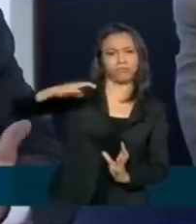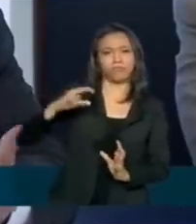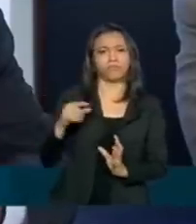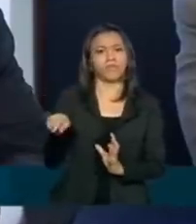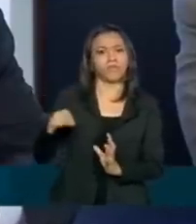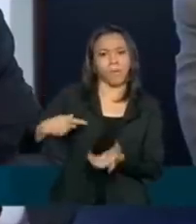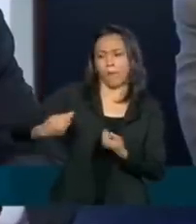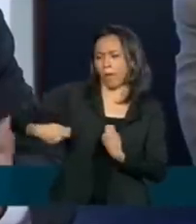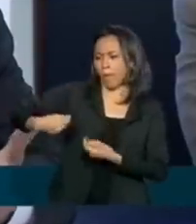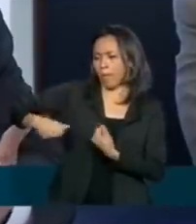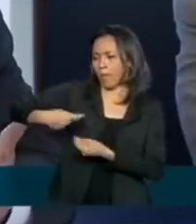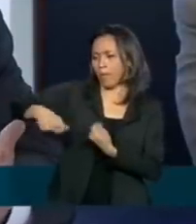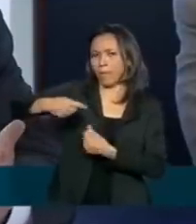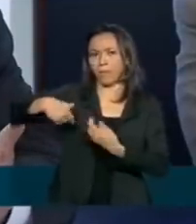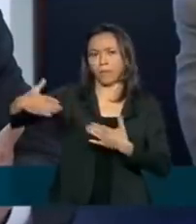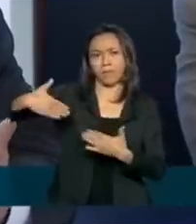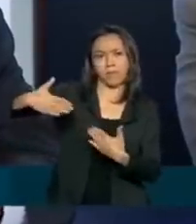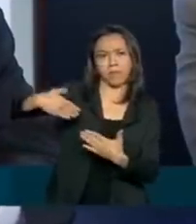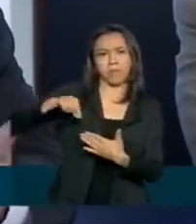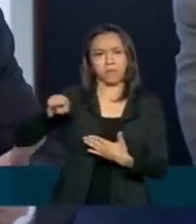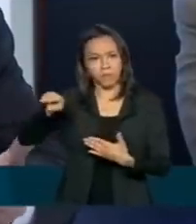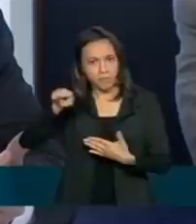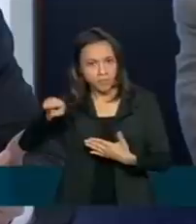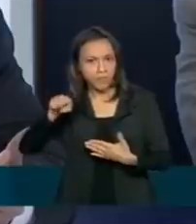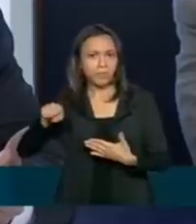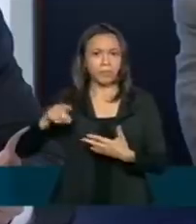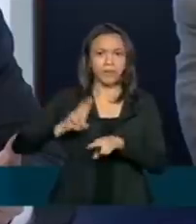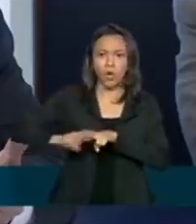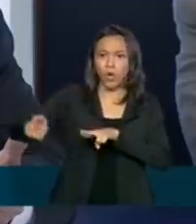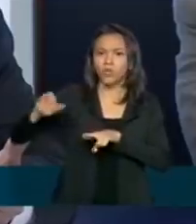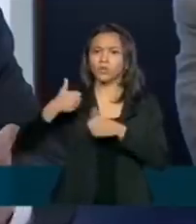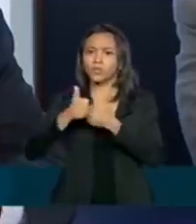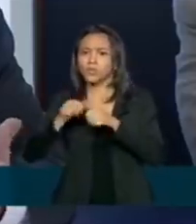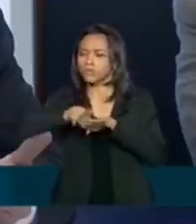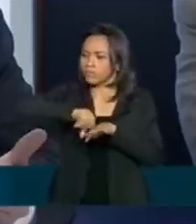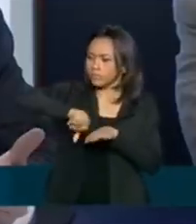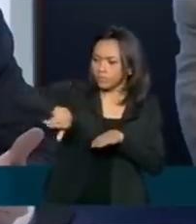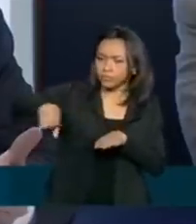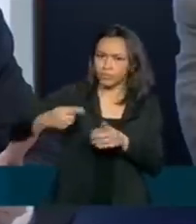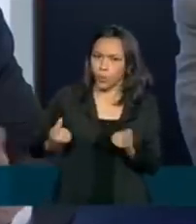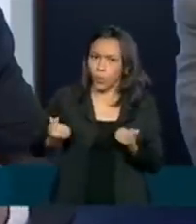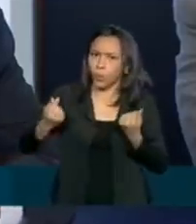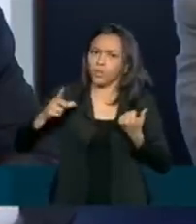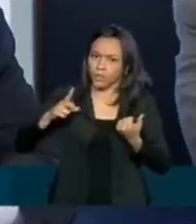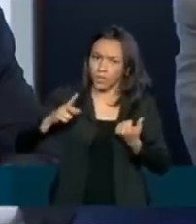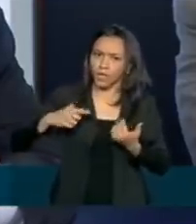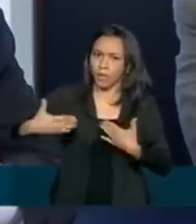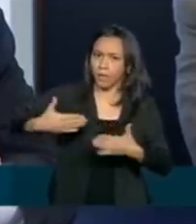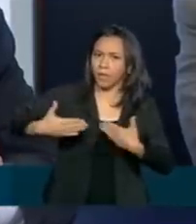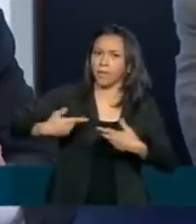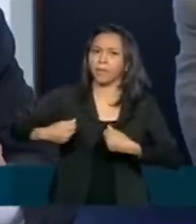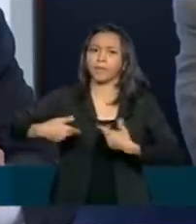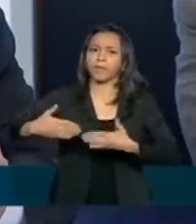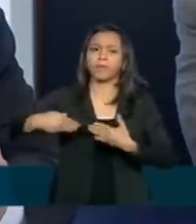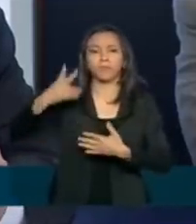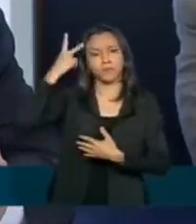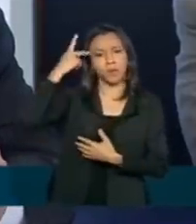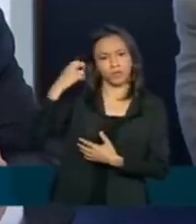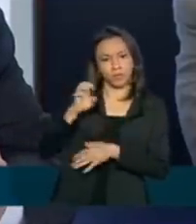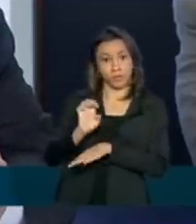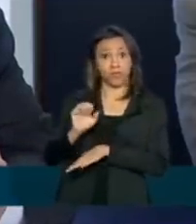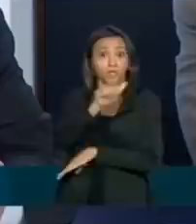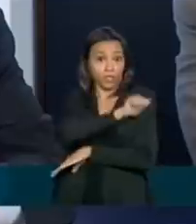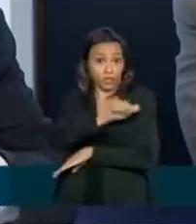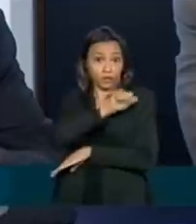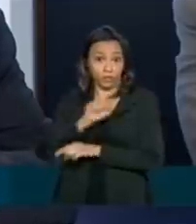relações, velocidade, links, modais de transporte, riqueza. Então, basicamente, fora da curva, Rio e